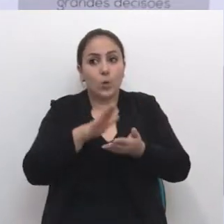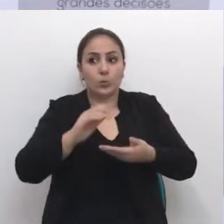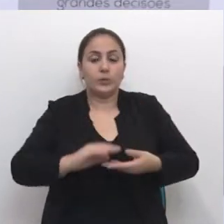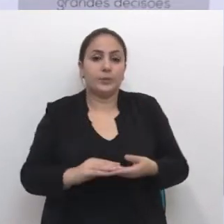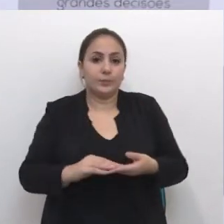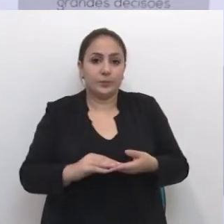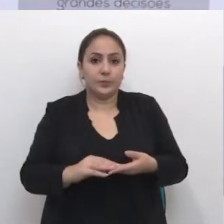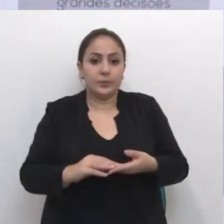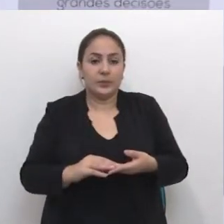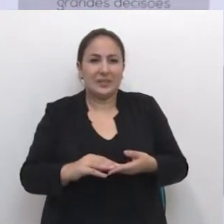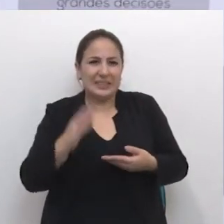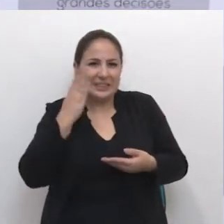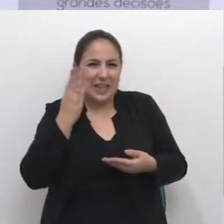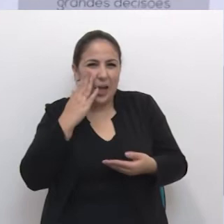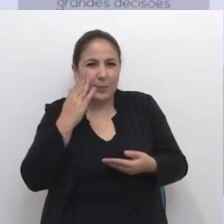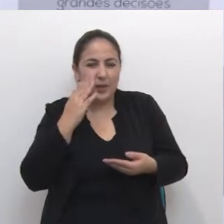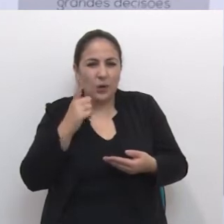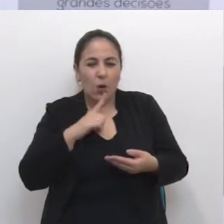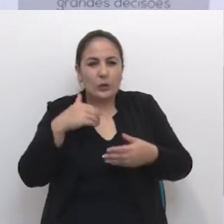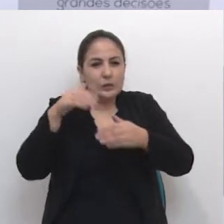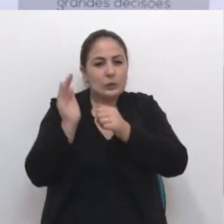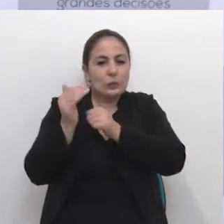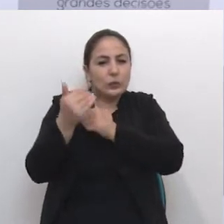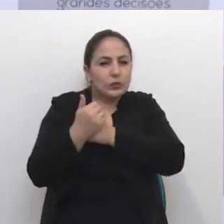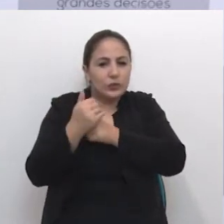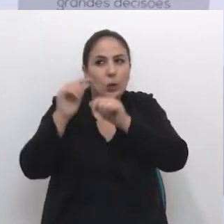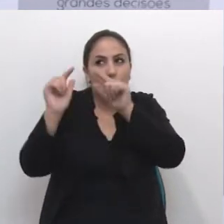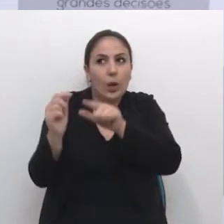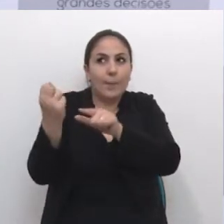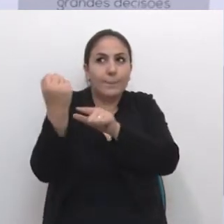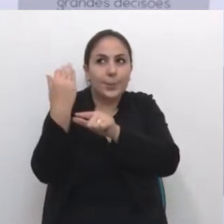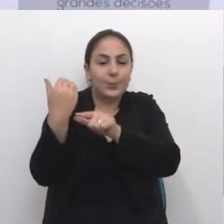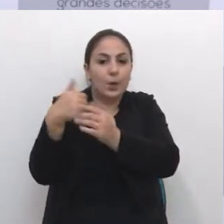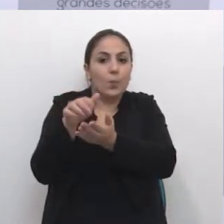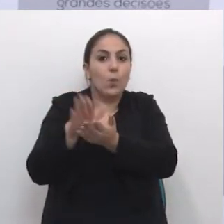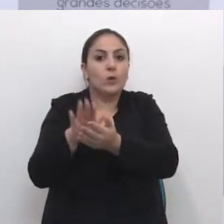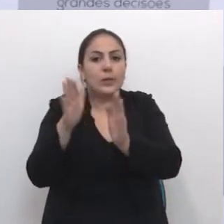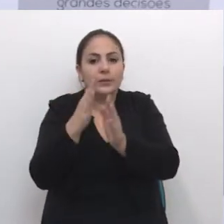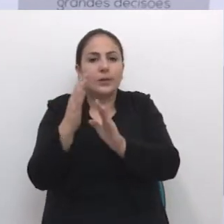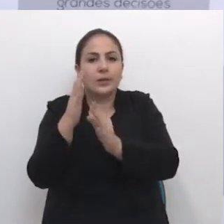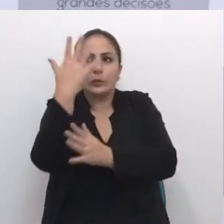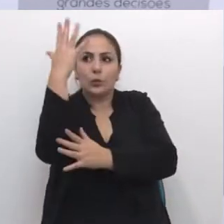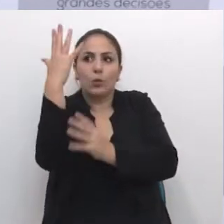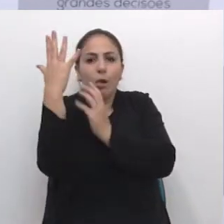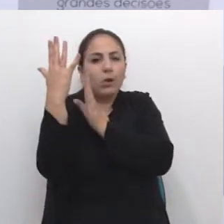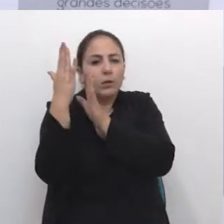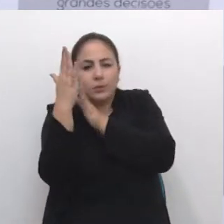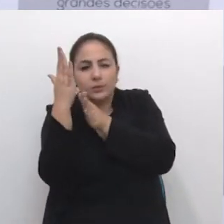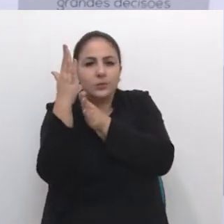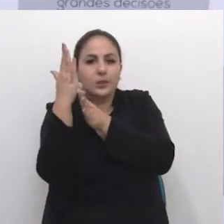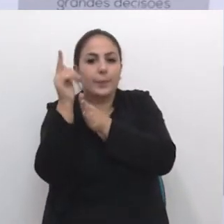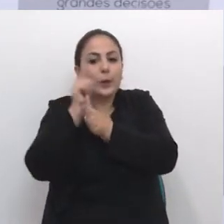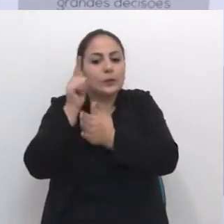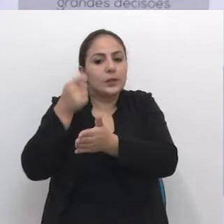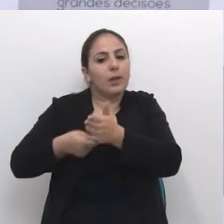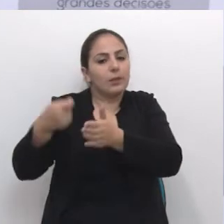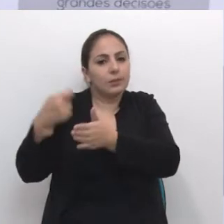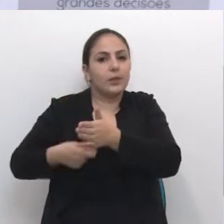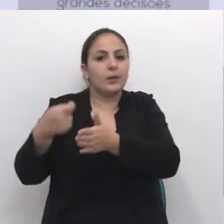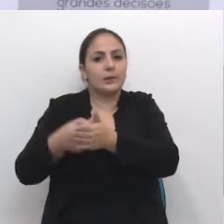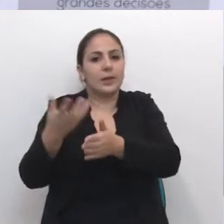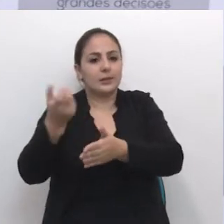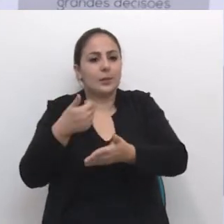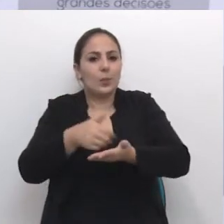multas. Aqueles radares escondidos em determinadas áreas, atrás de um poste, atrás de uma árvore, para